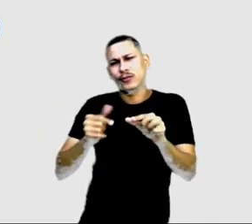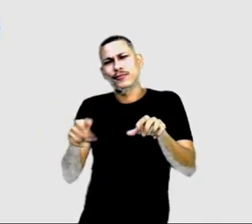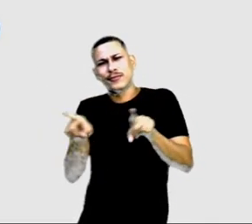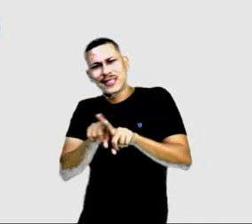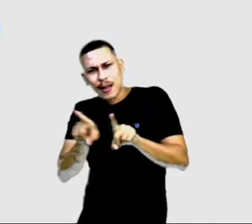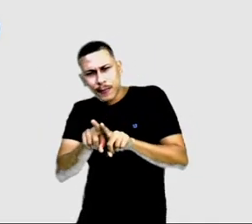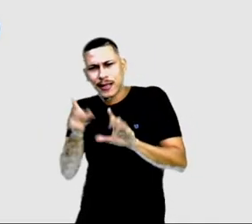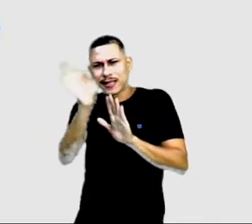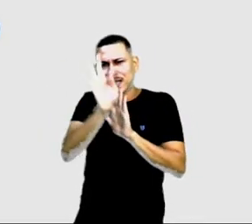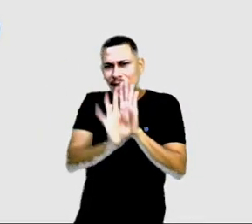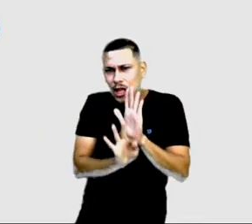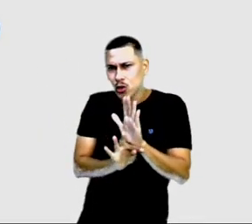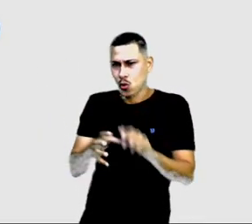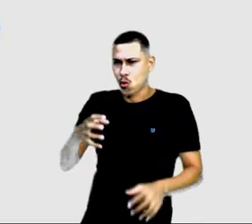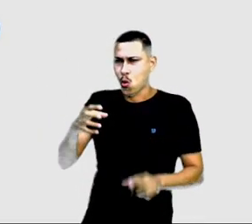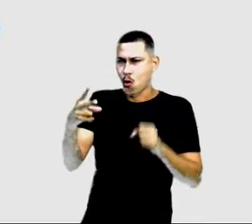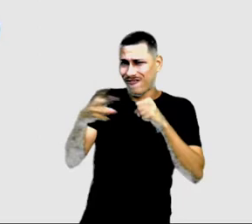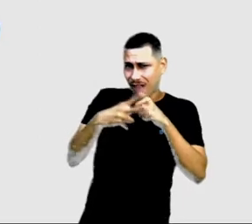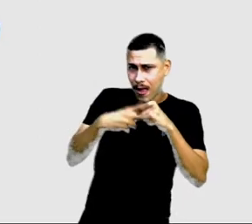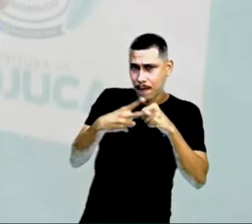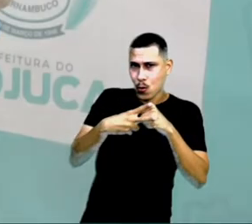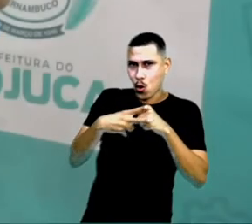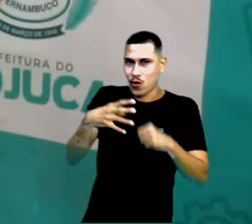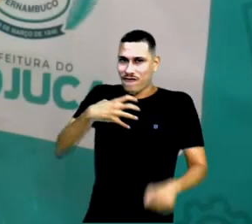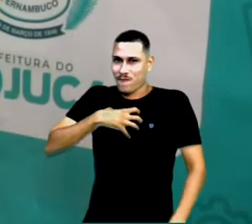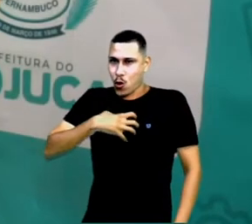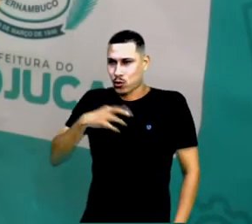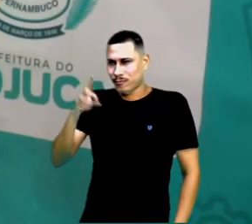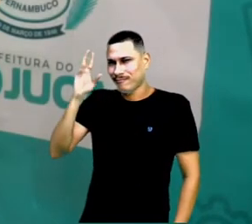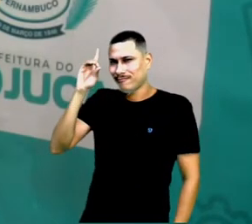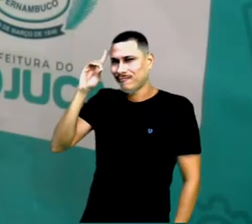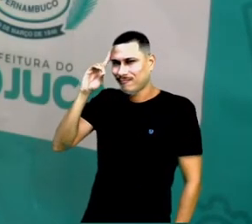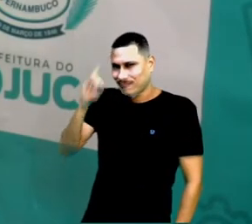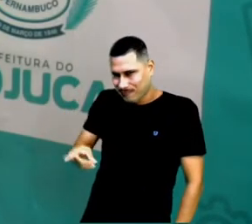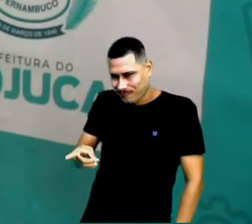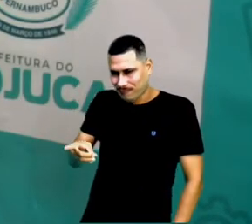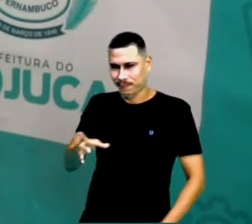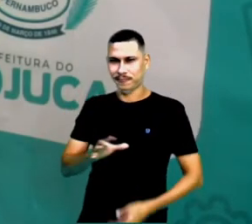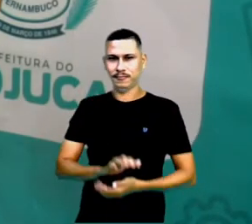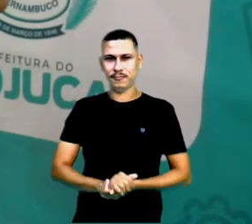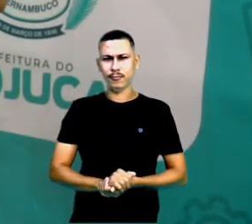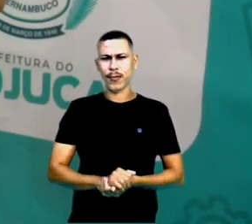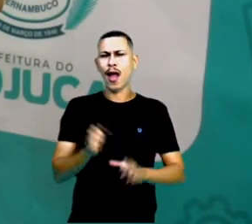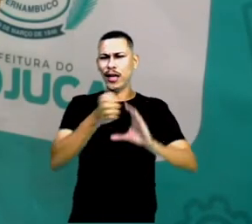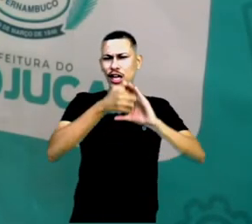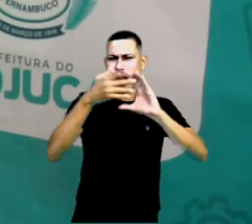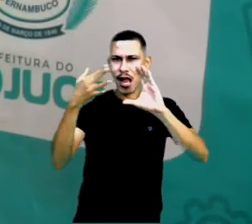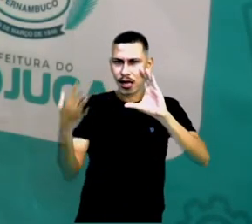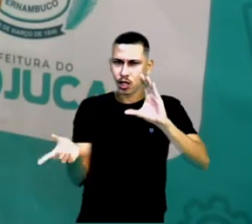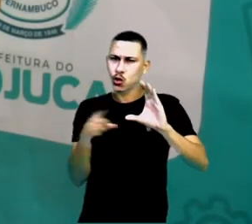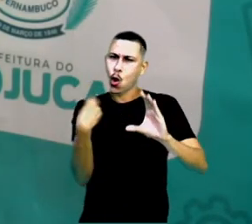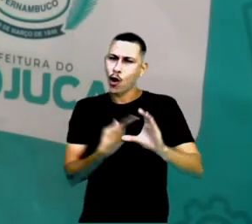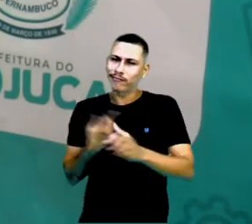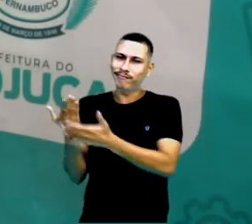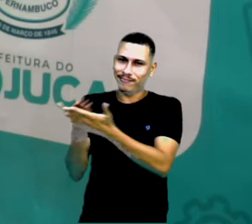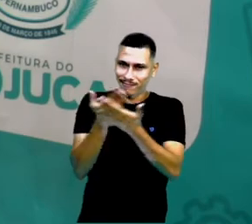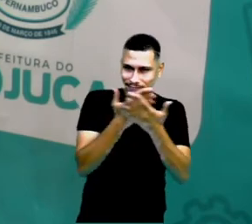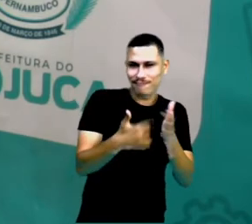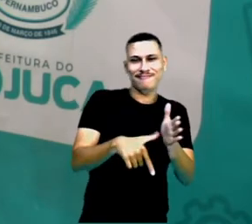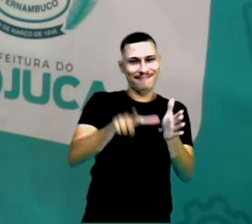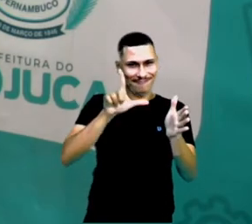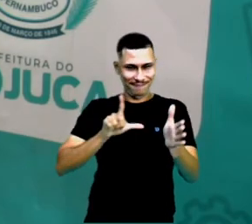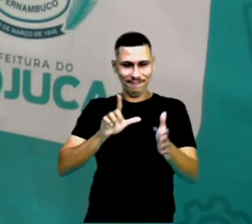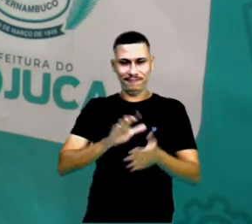no modo imperativo. Use, faça. Então, observem aí aquelas características que a gente viu